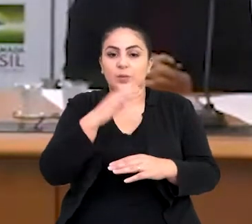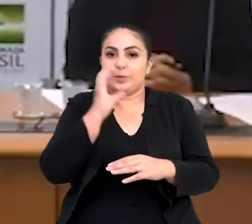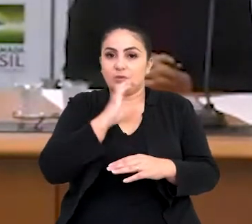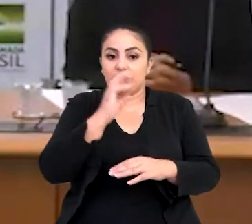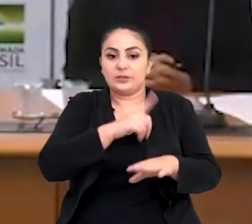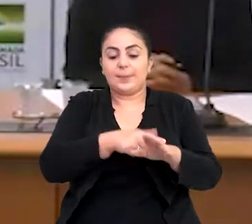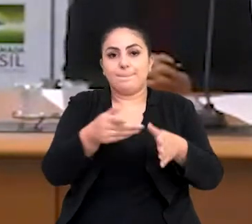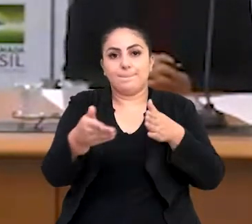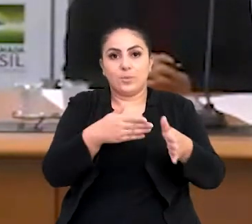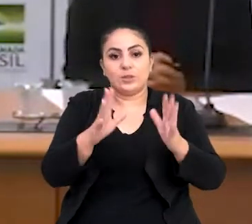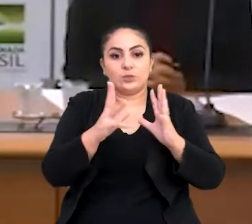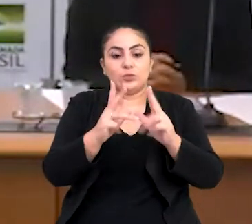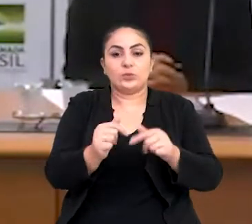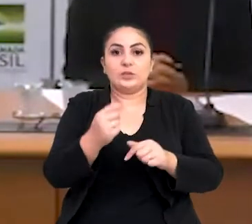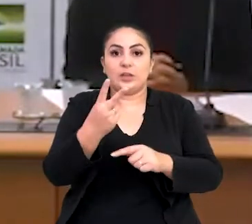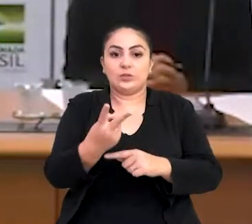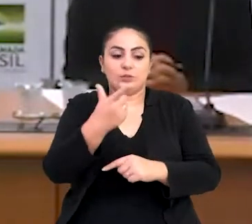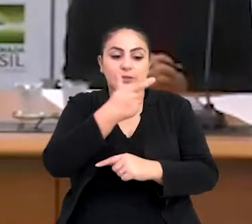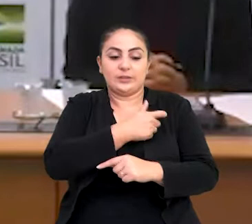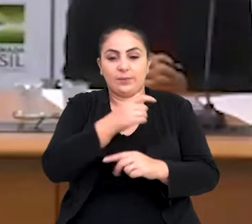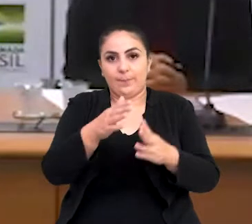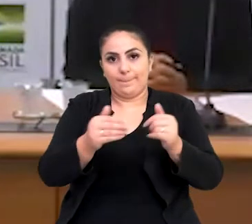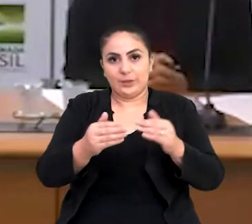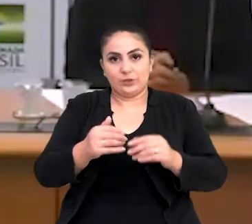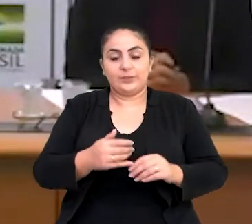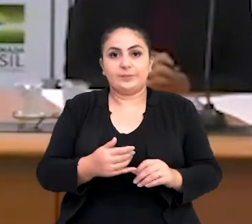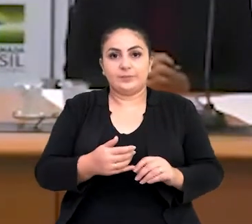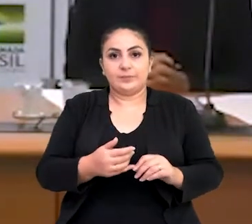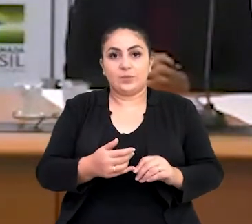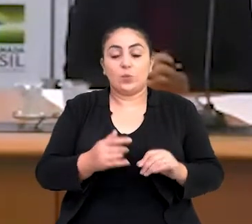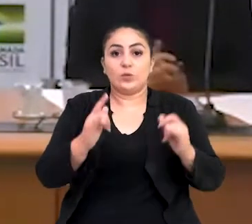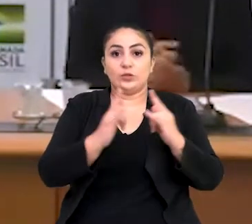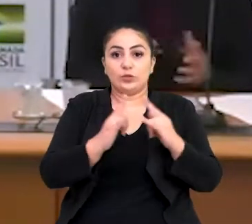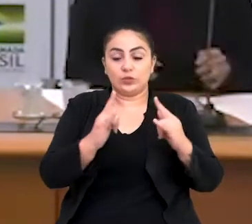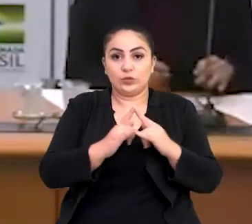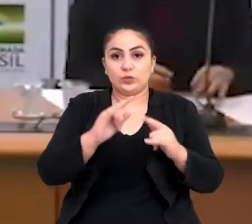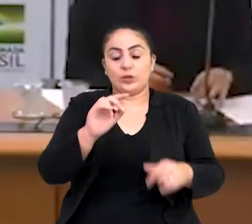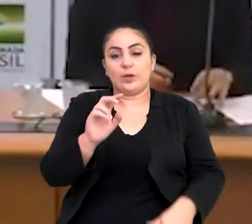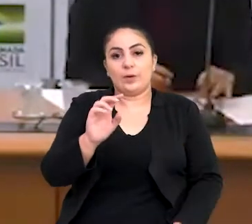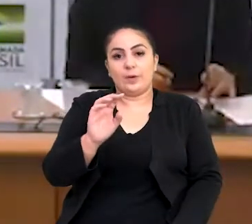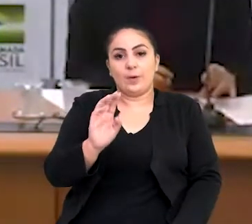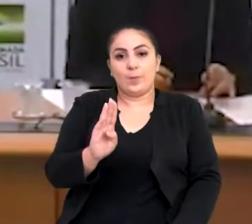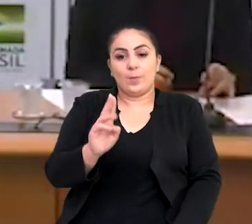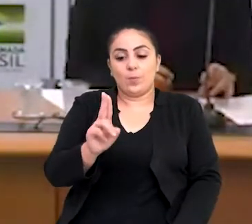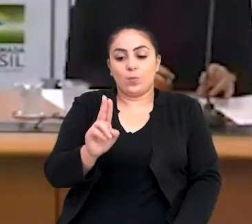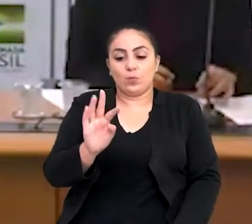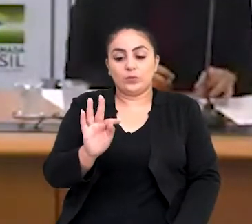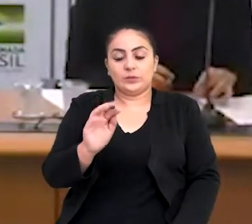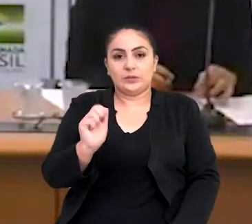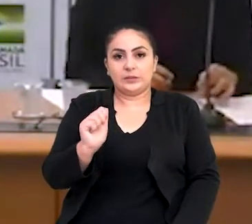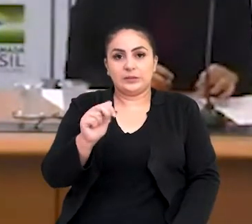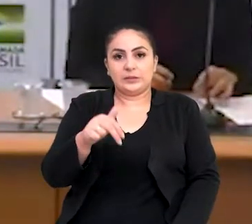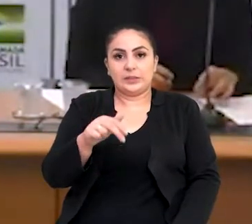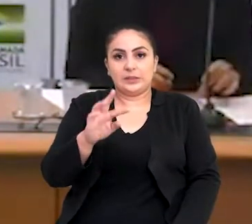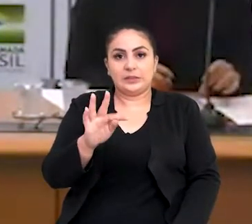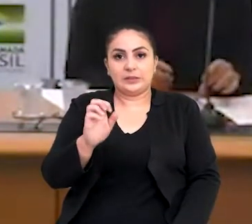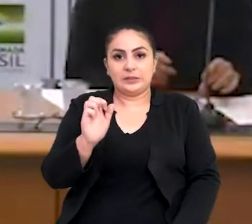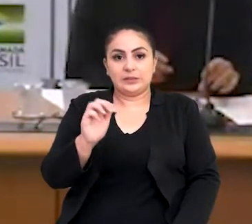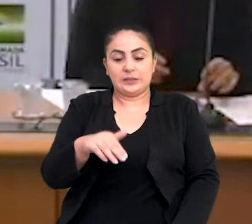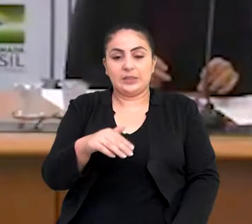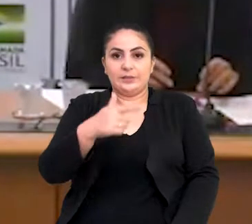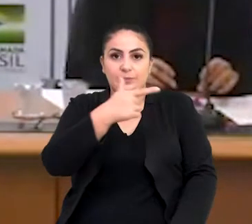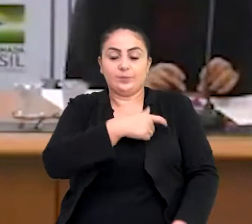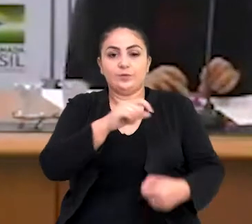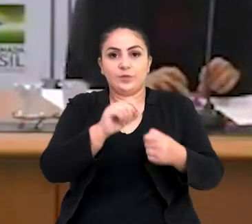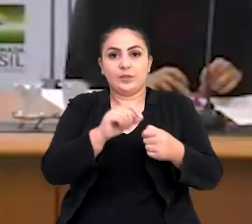uso emergencial e temporário das duas vacinas que foram solicitadas. O Instituto Butantan, a vacina produzida pelo